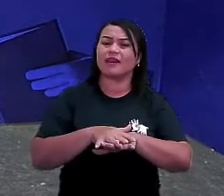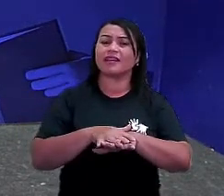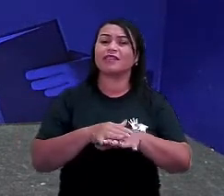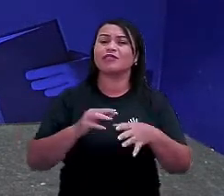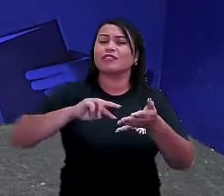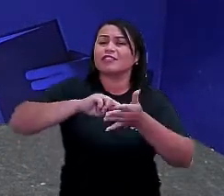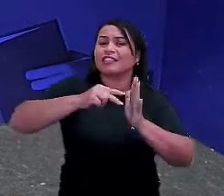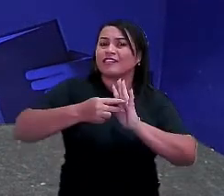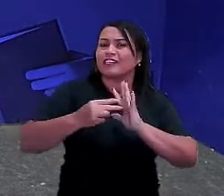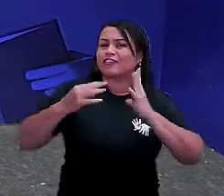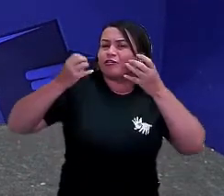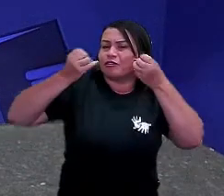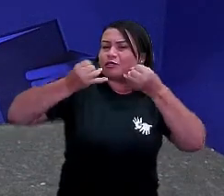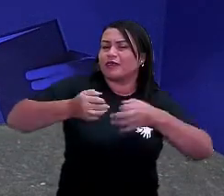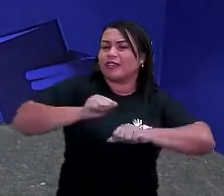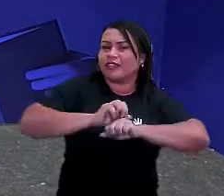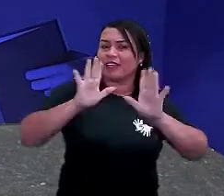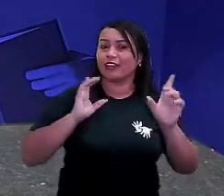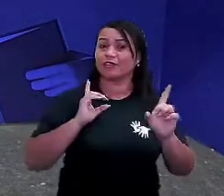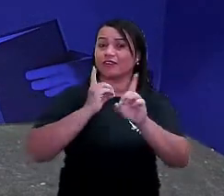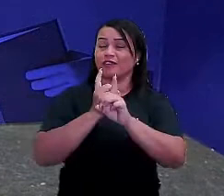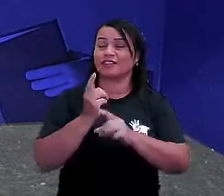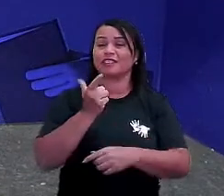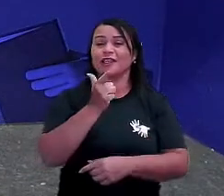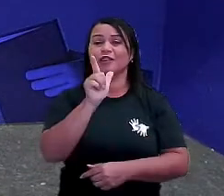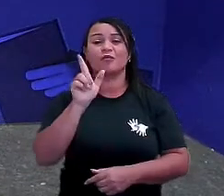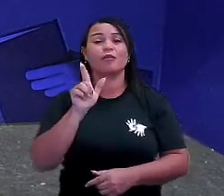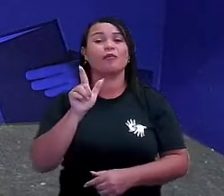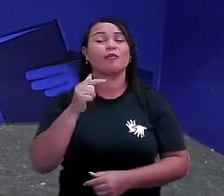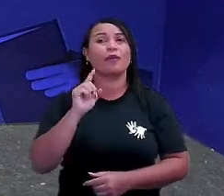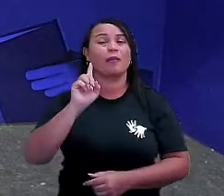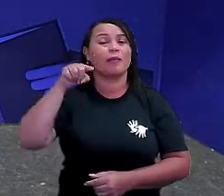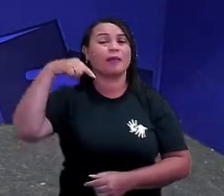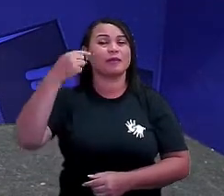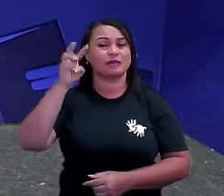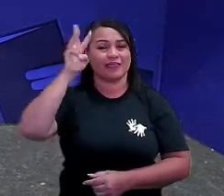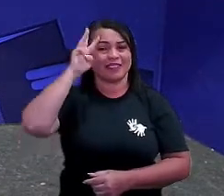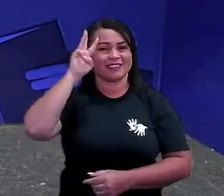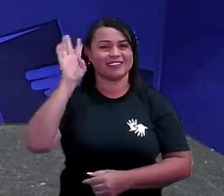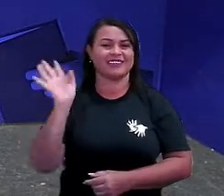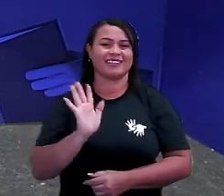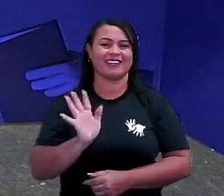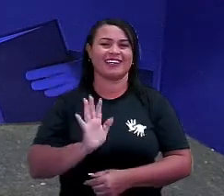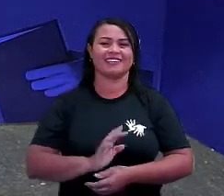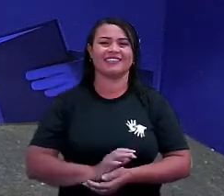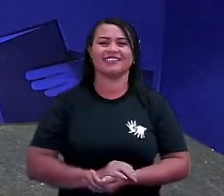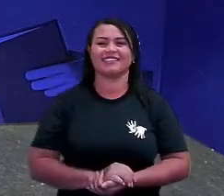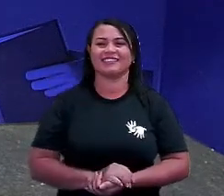significativa. E eu espero encontrá-los na próxima terça-feira. Até lá!